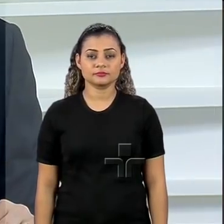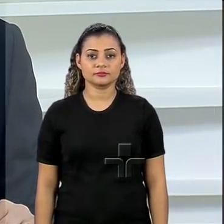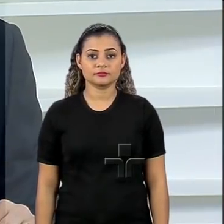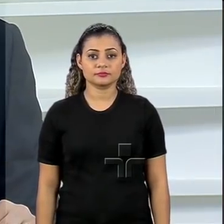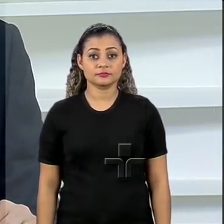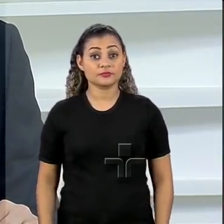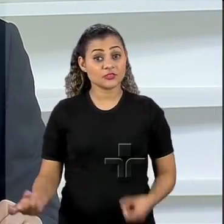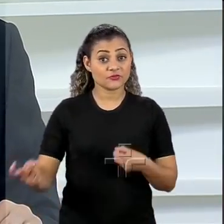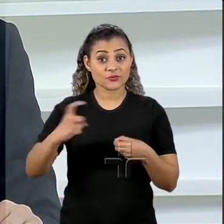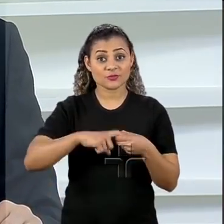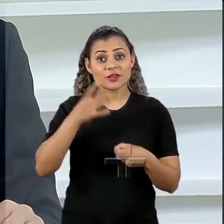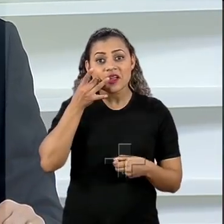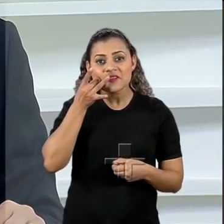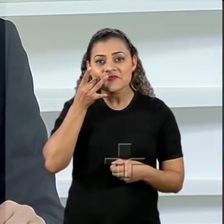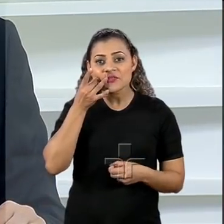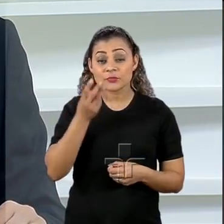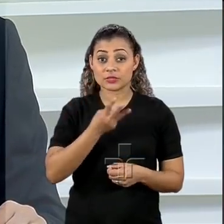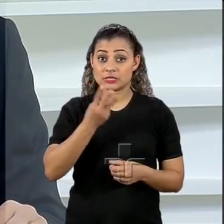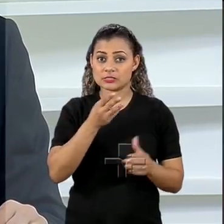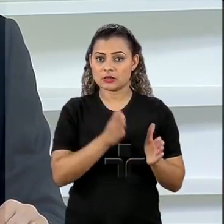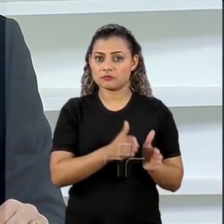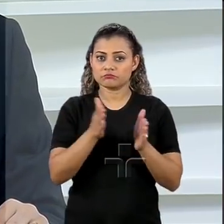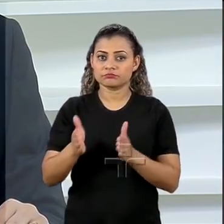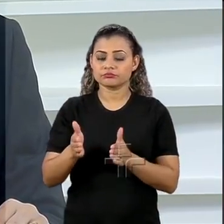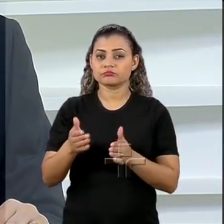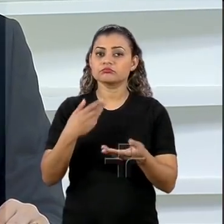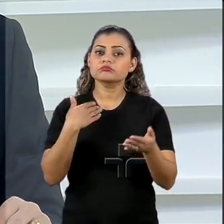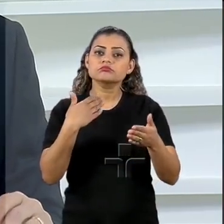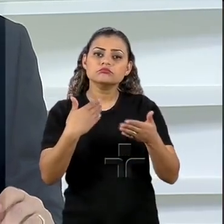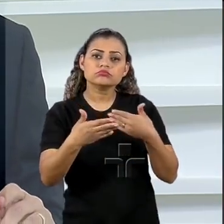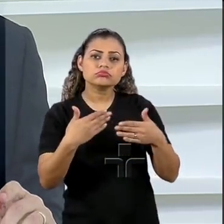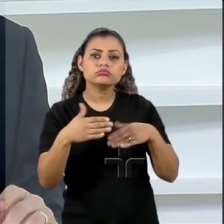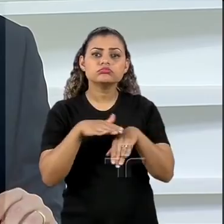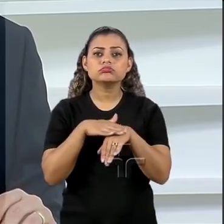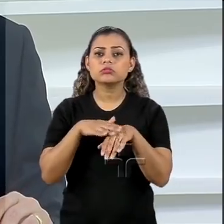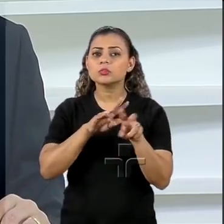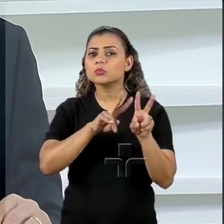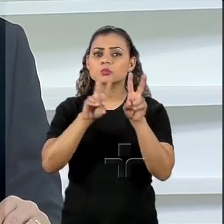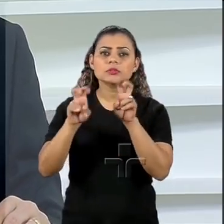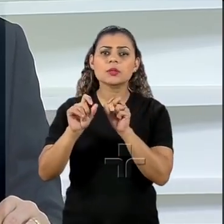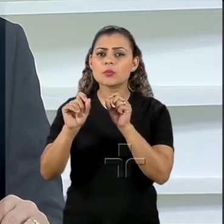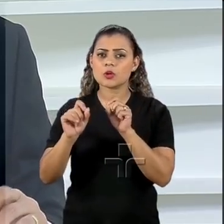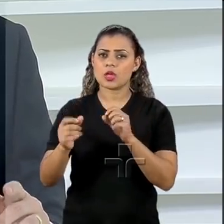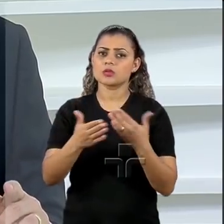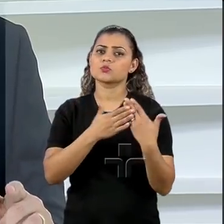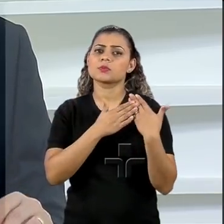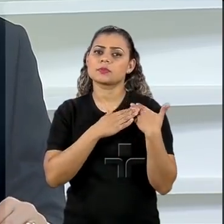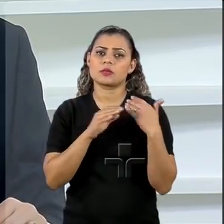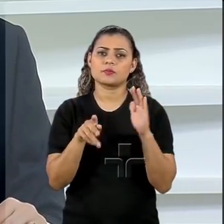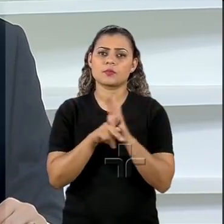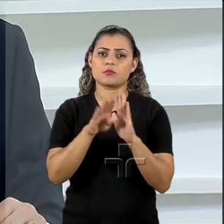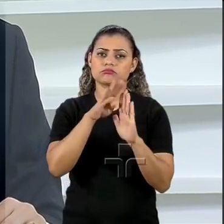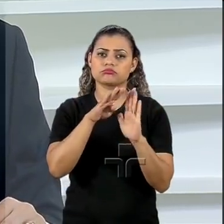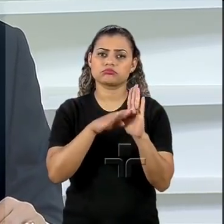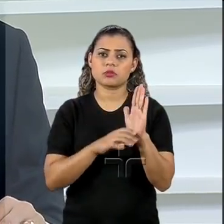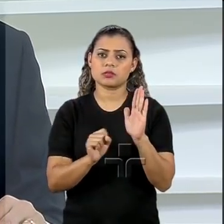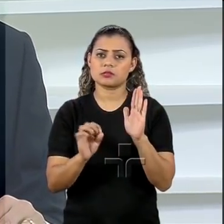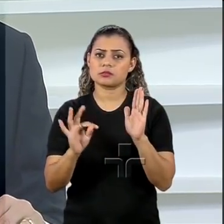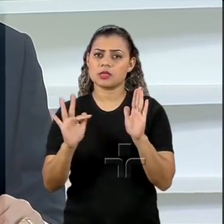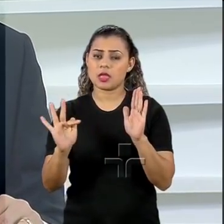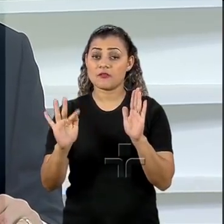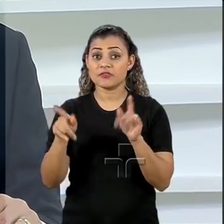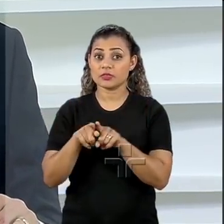Estamos de volta ao vivo para o terceiro bloco do debate sobre o papel do STF e algumas de suas